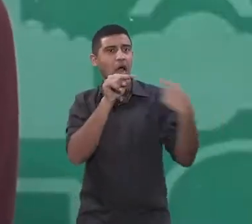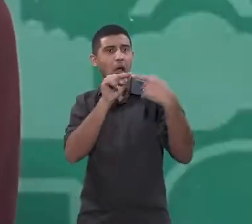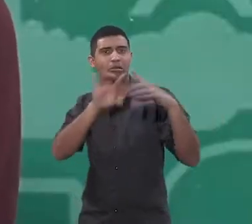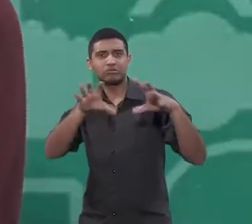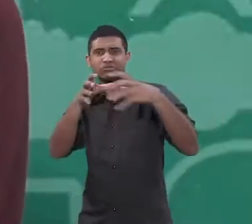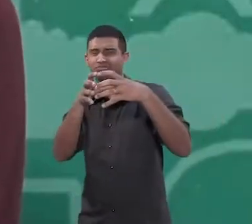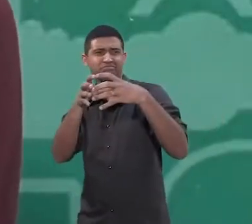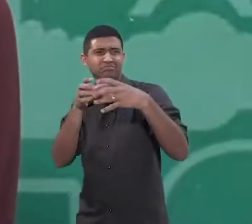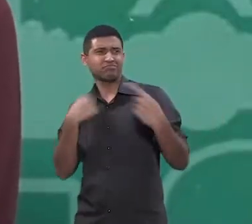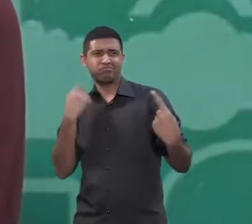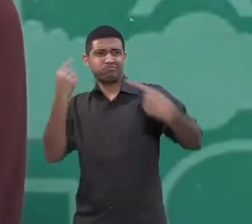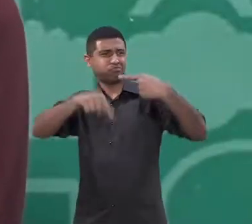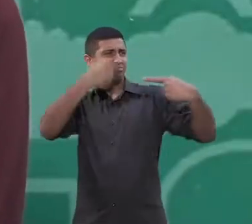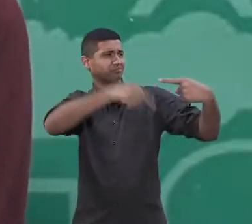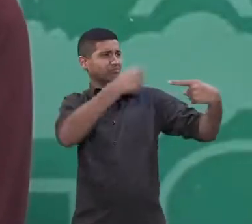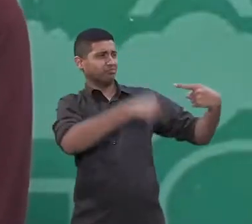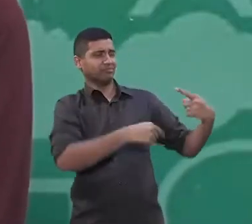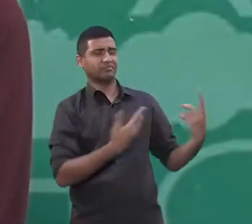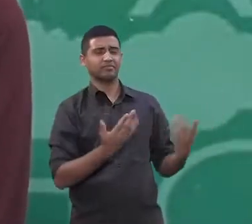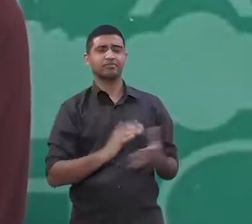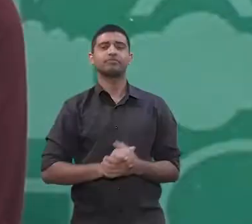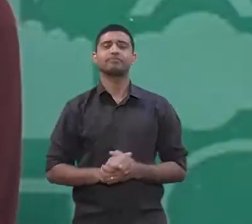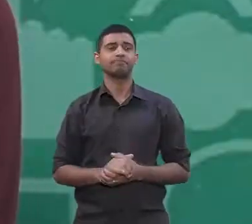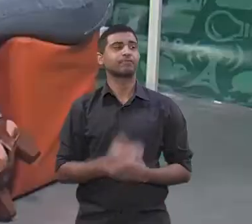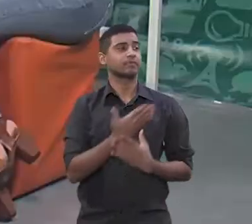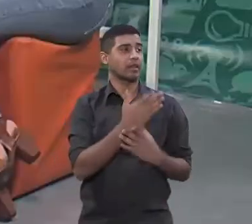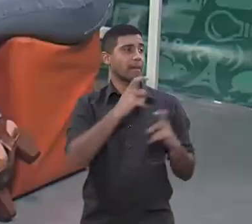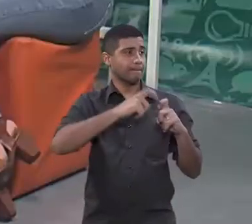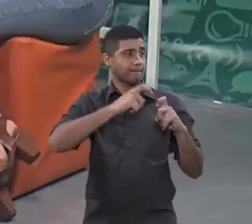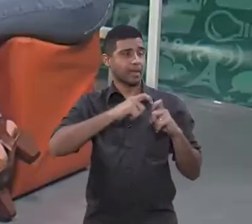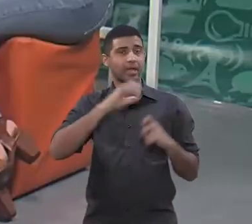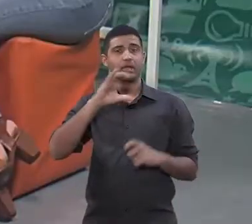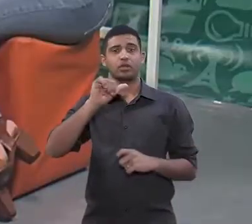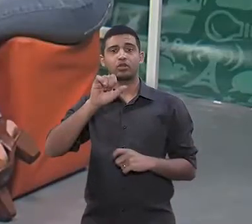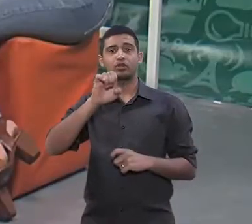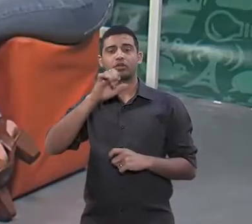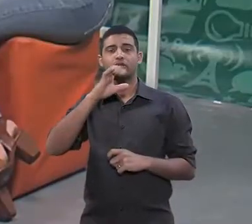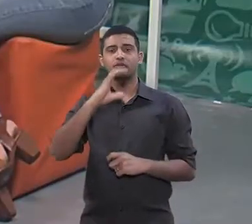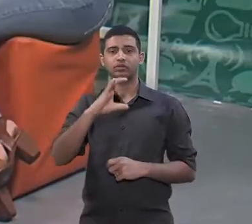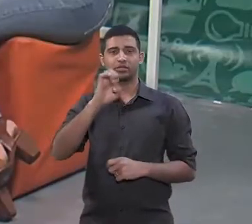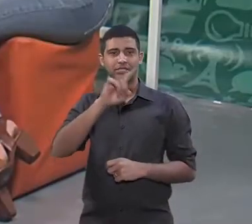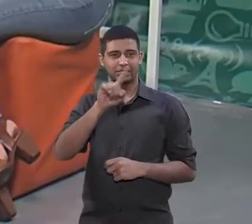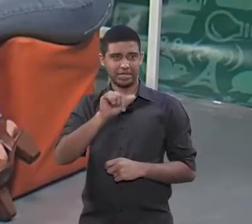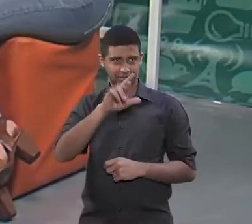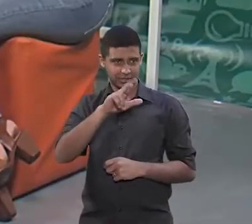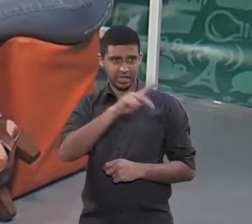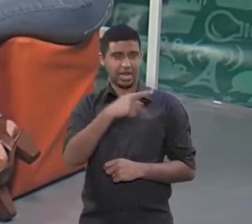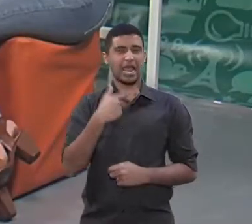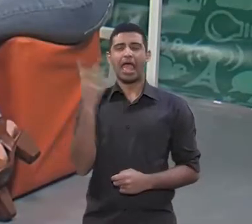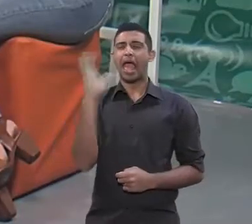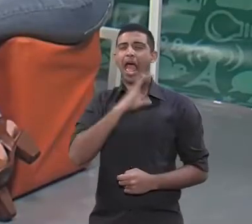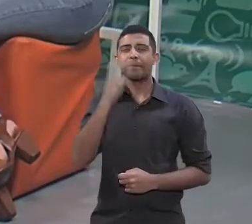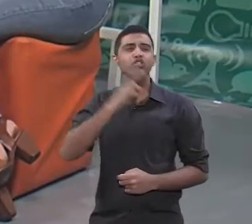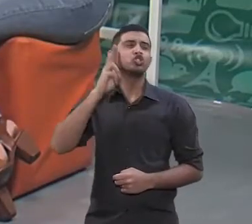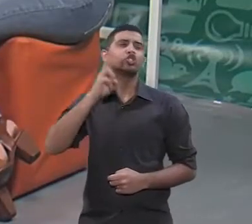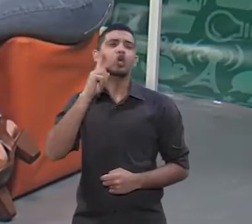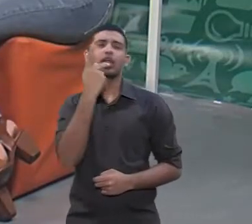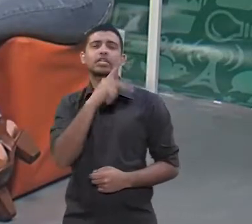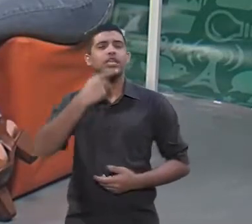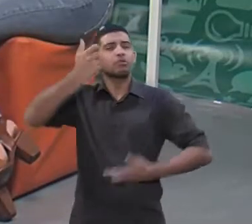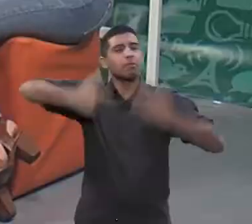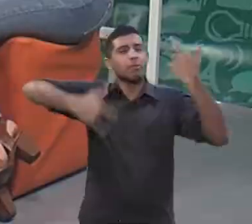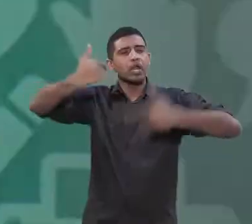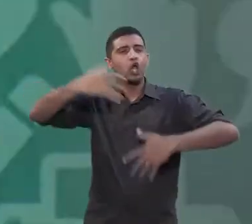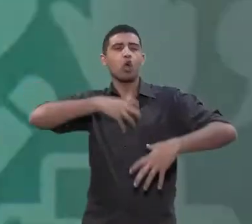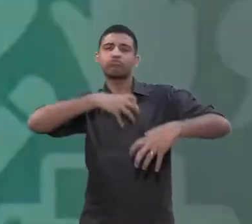de tipo social, assim, sabe? Doutor César, ele contou aí rapidamente, né, a história dele, os sintomas,